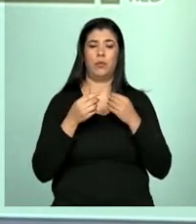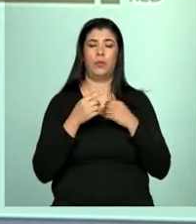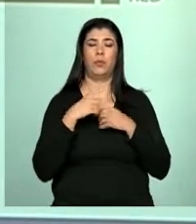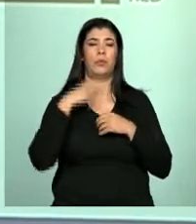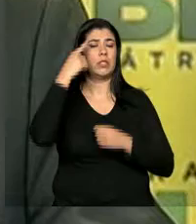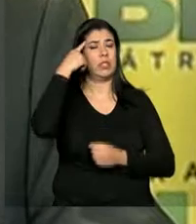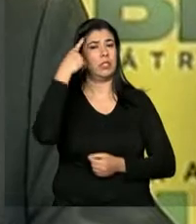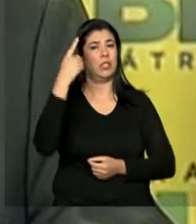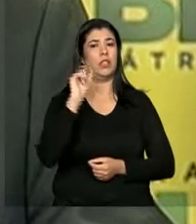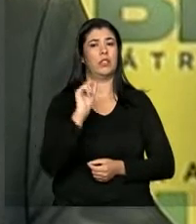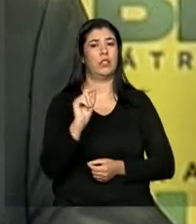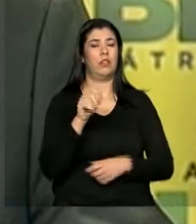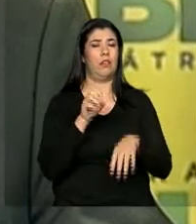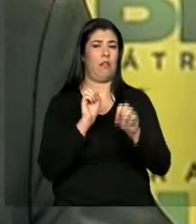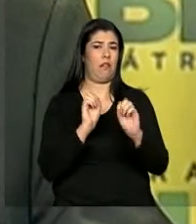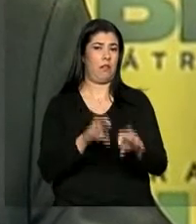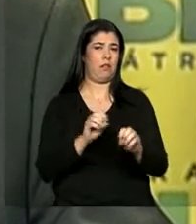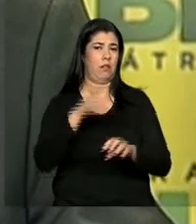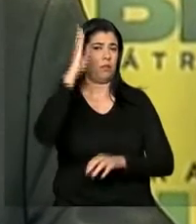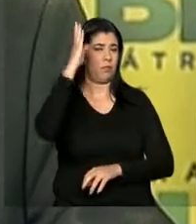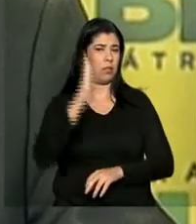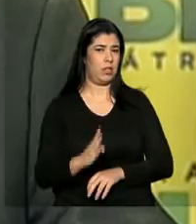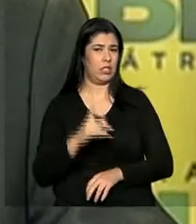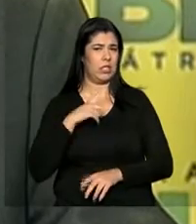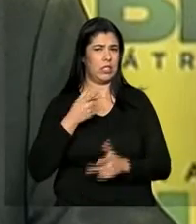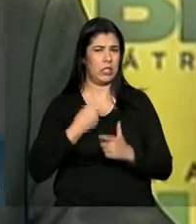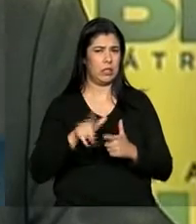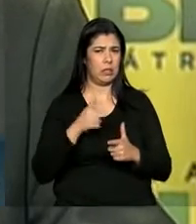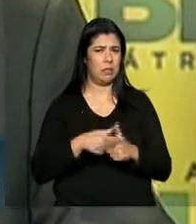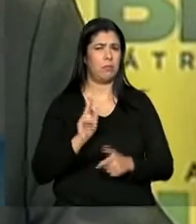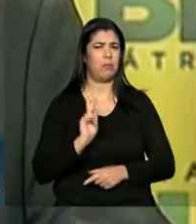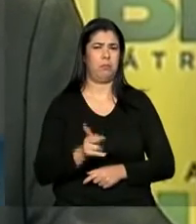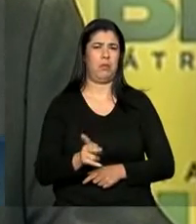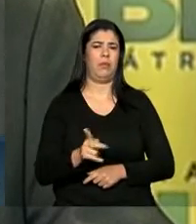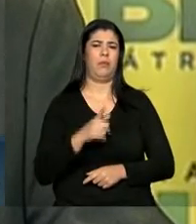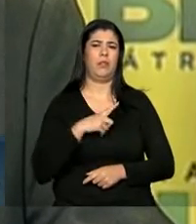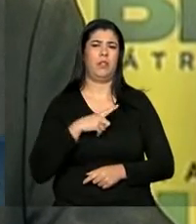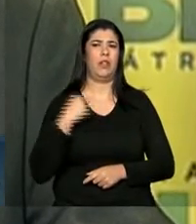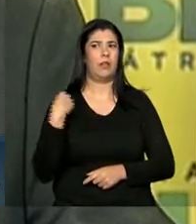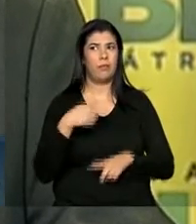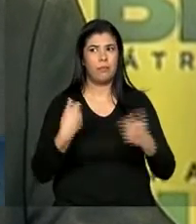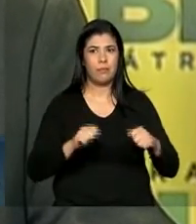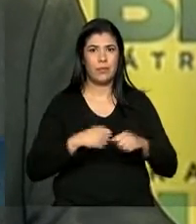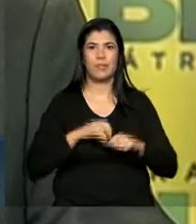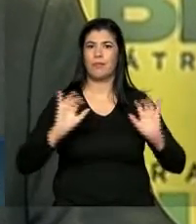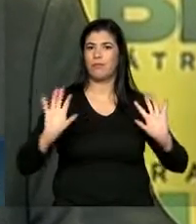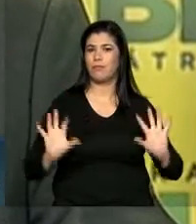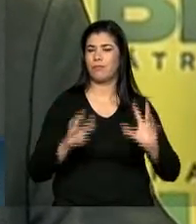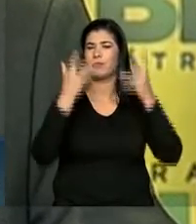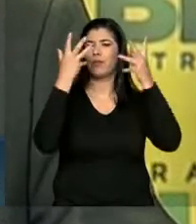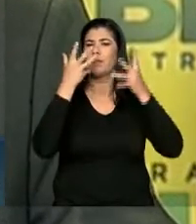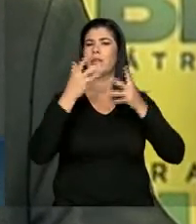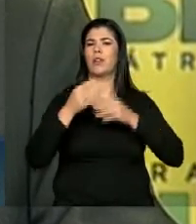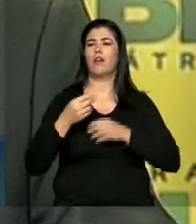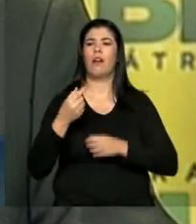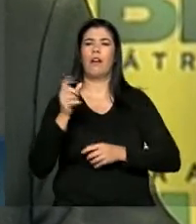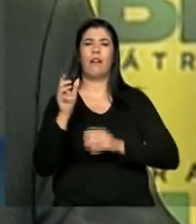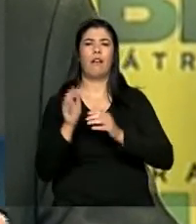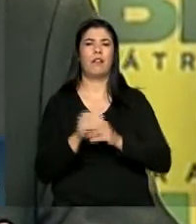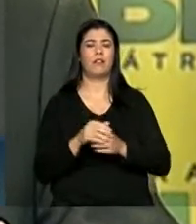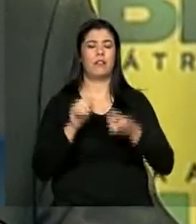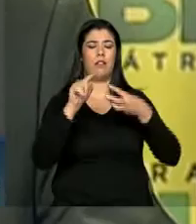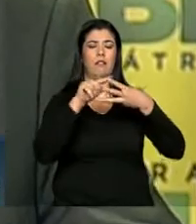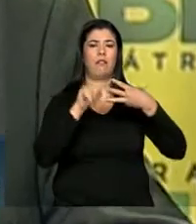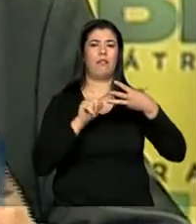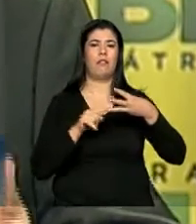há uma ideia de que a educação brasileira tem sempre problemas. Nós temos muita coisa para comemorar e esse avanço daqui, nessas 3